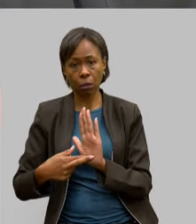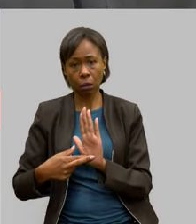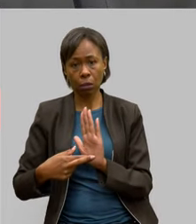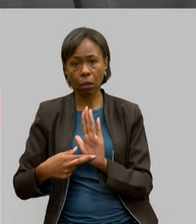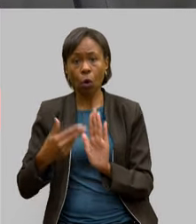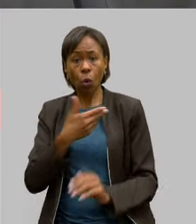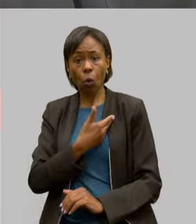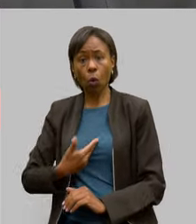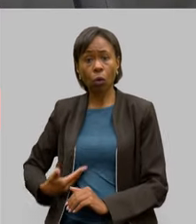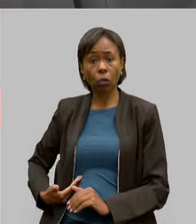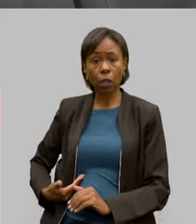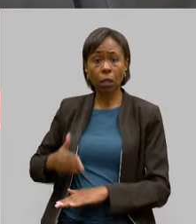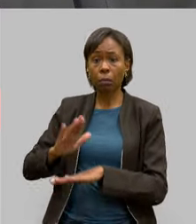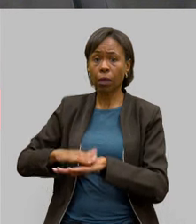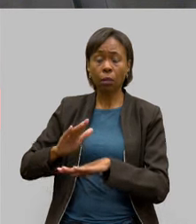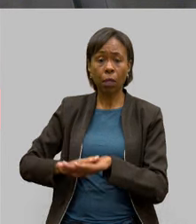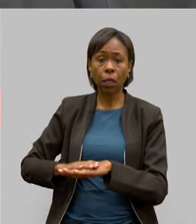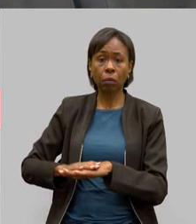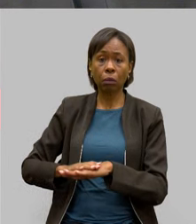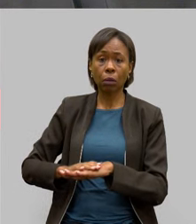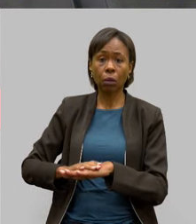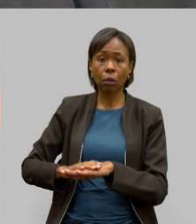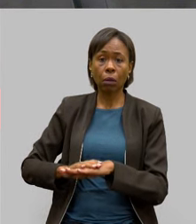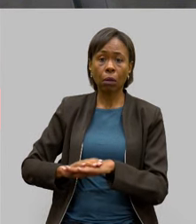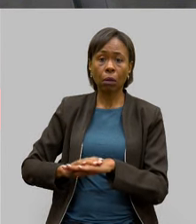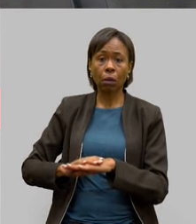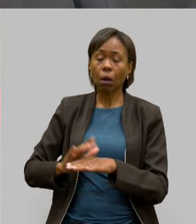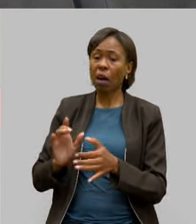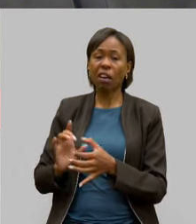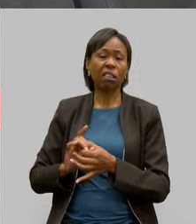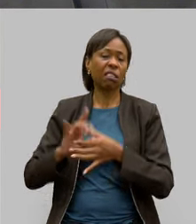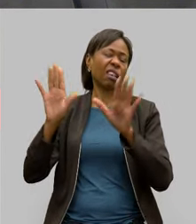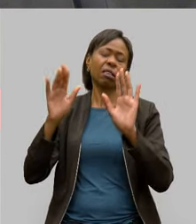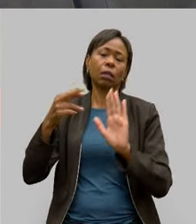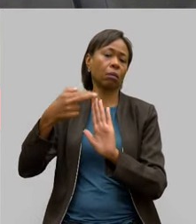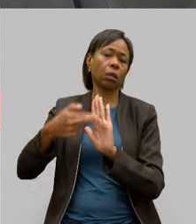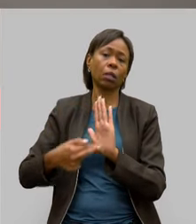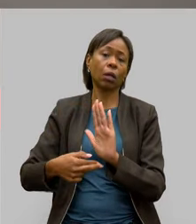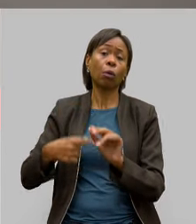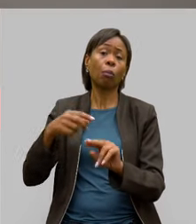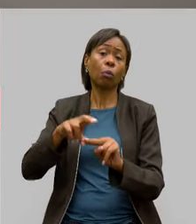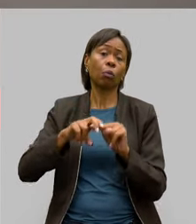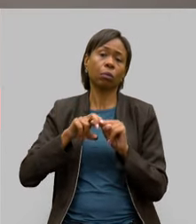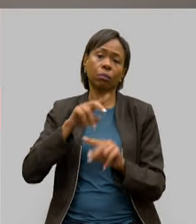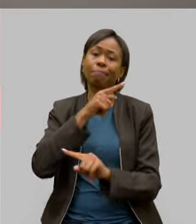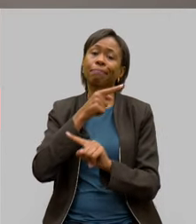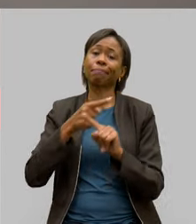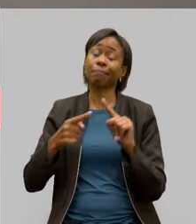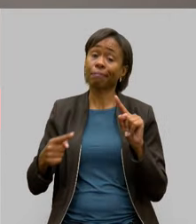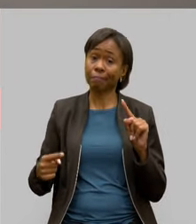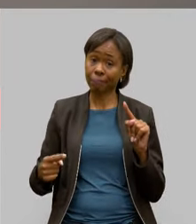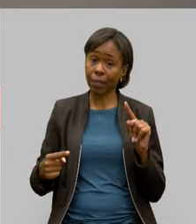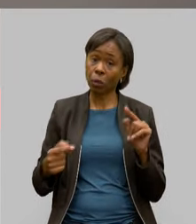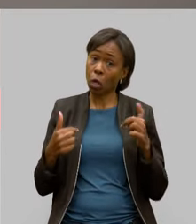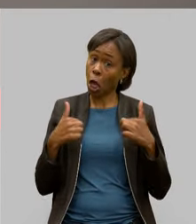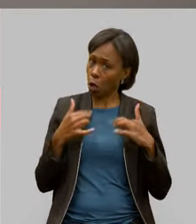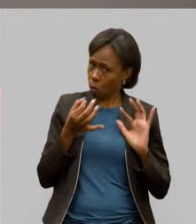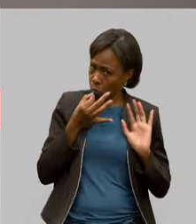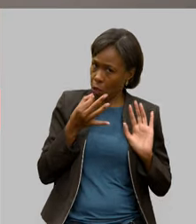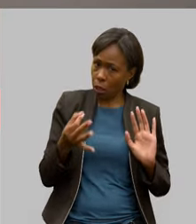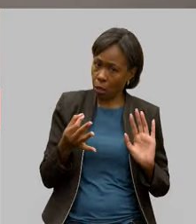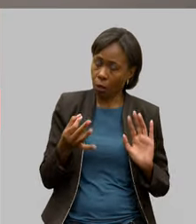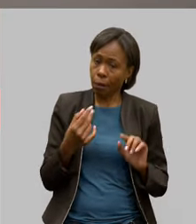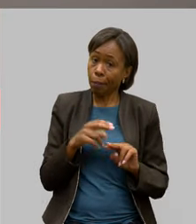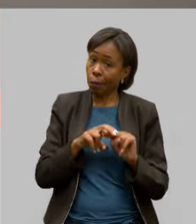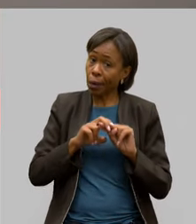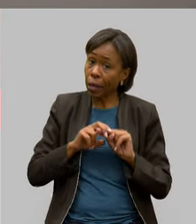uma situação né Eh por uma proibição baseada na minha opinião por uma situação que já não